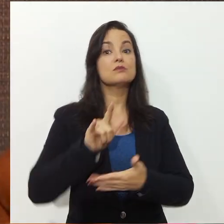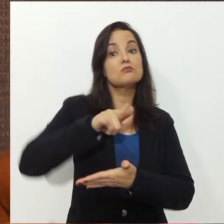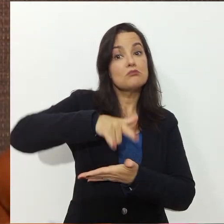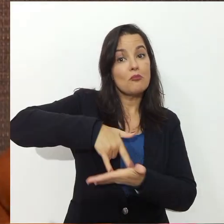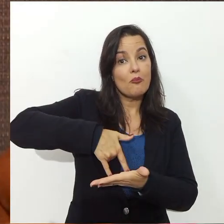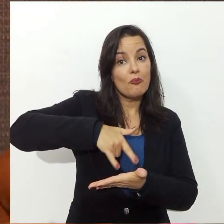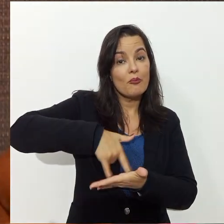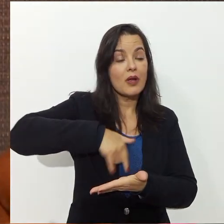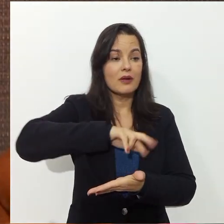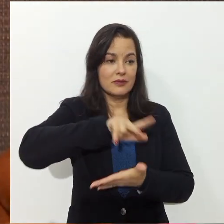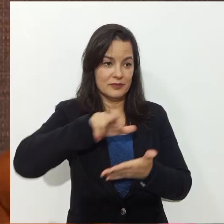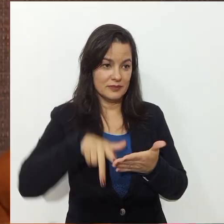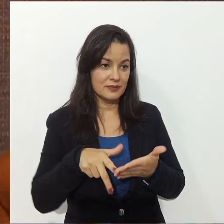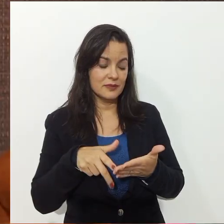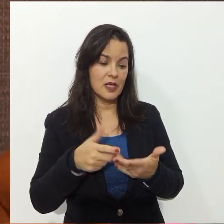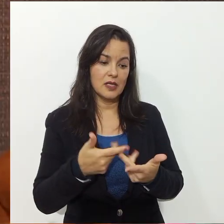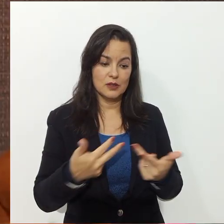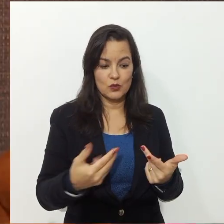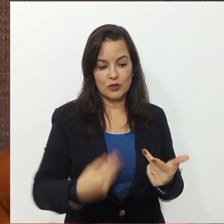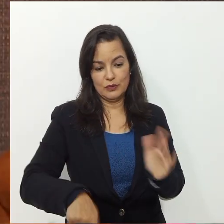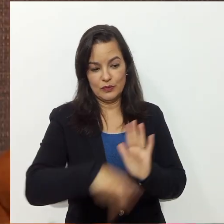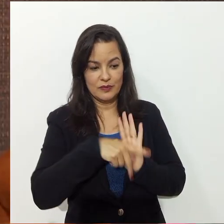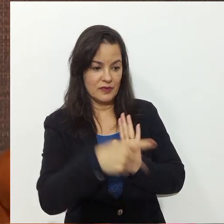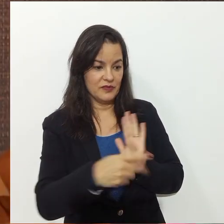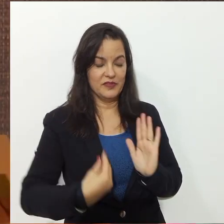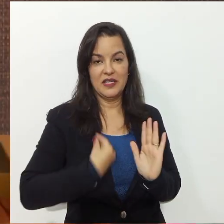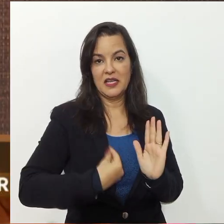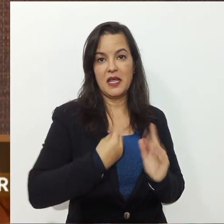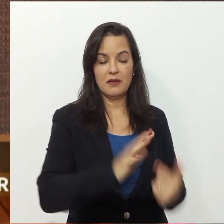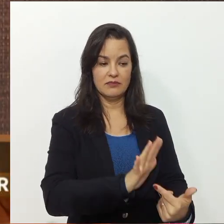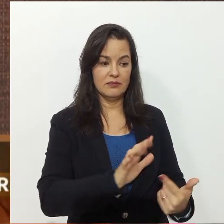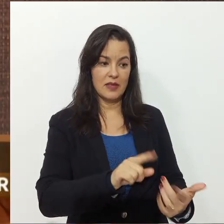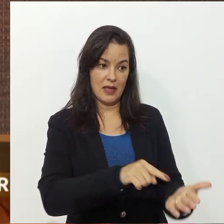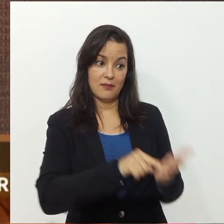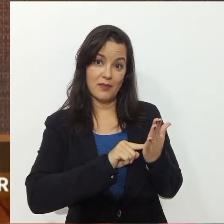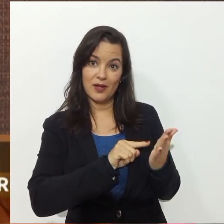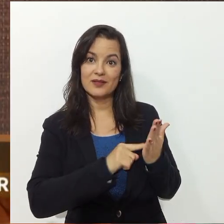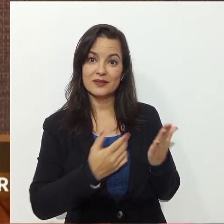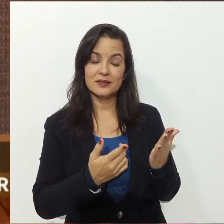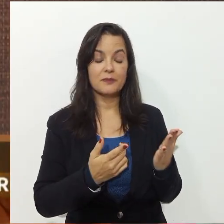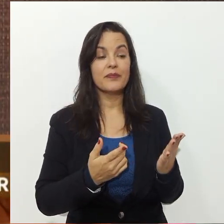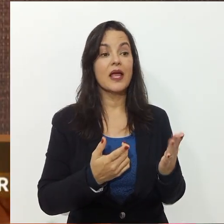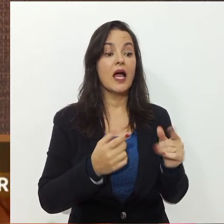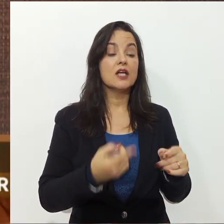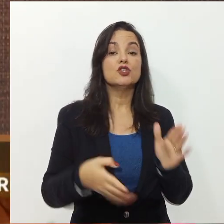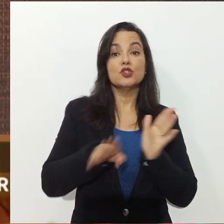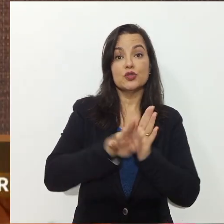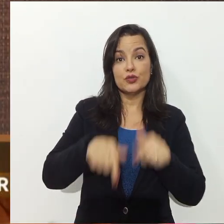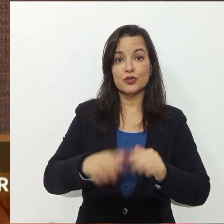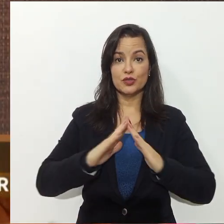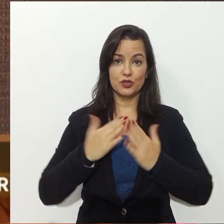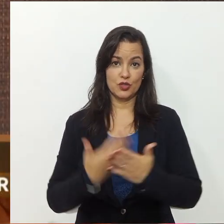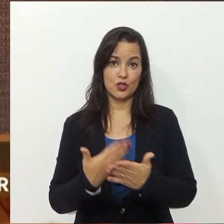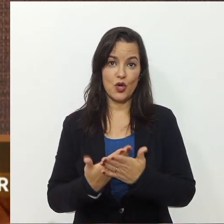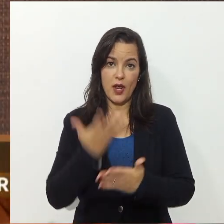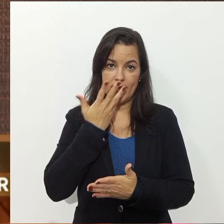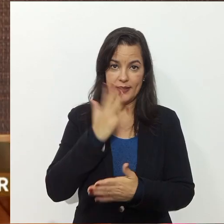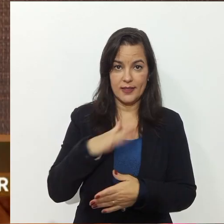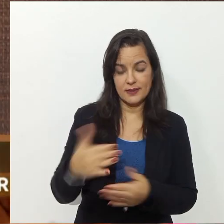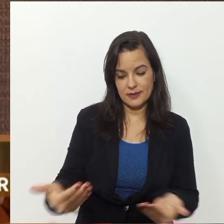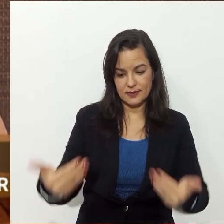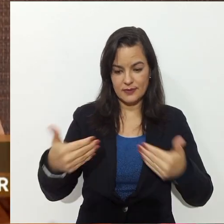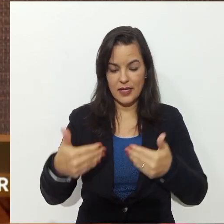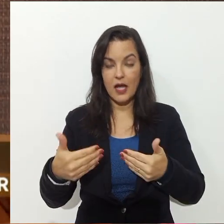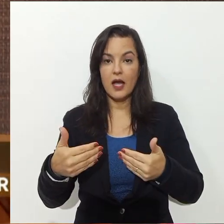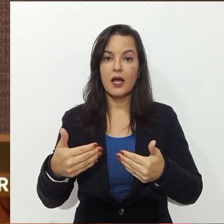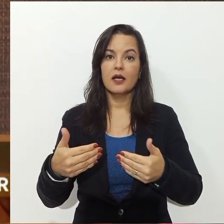as questões que ele pode trazer. No caso, quando a criança surda chega na escola, ou com deficiência